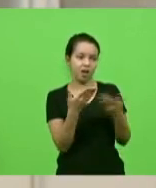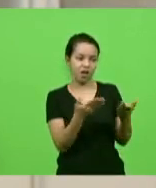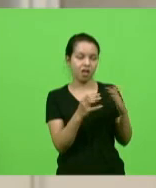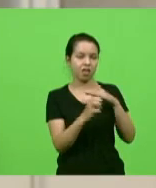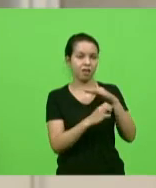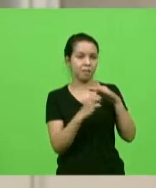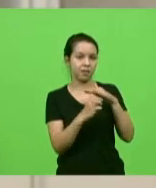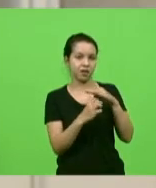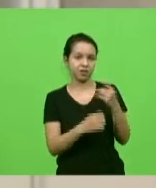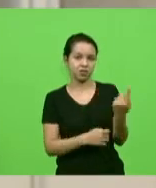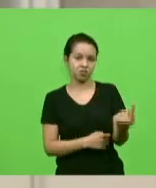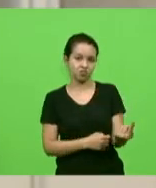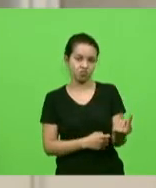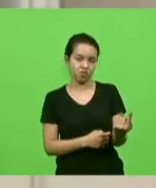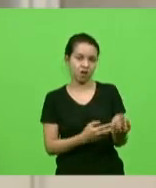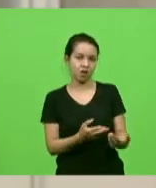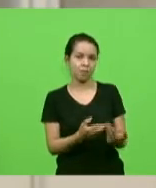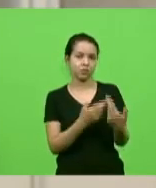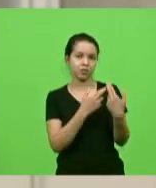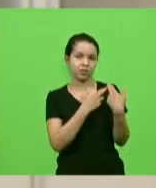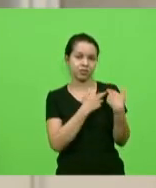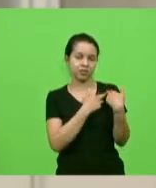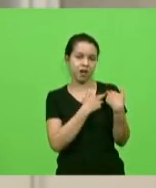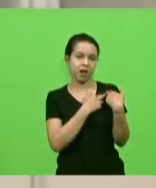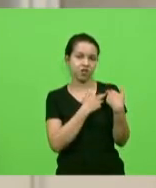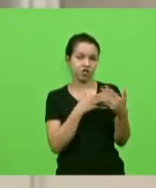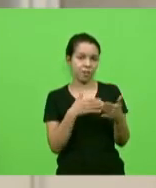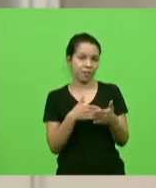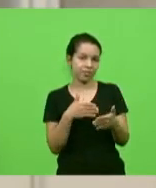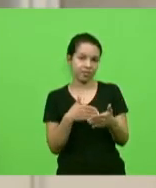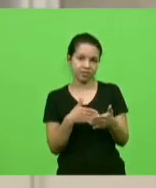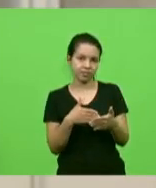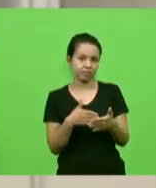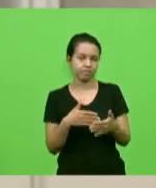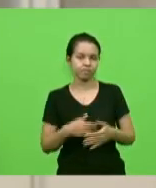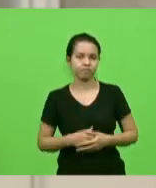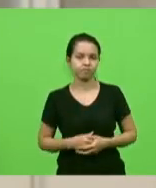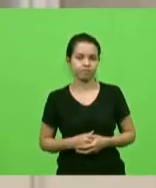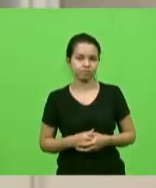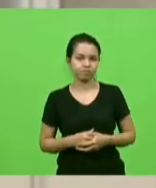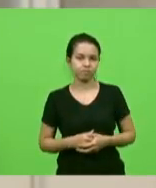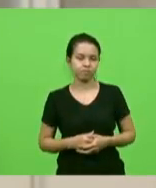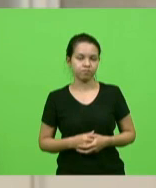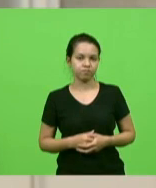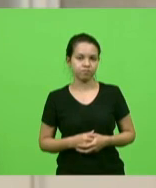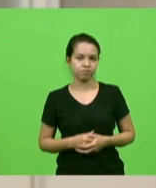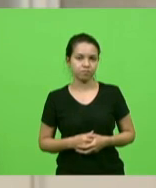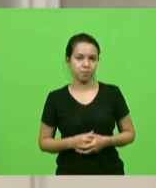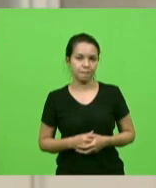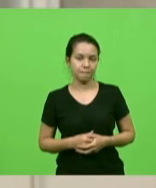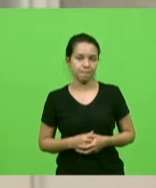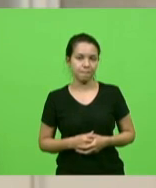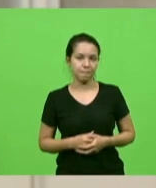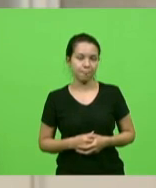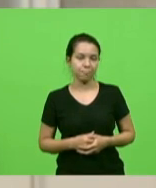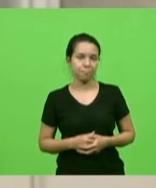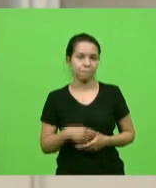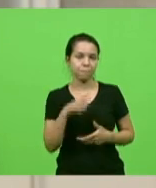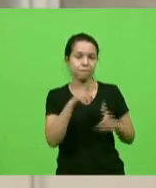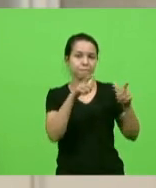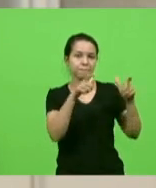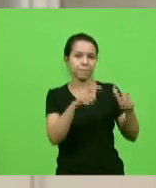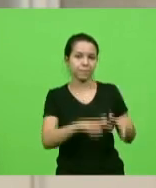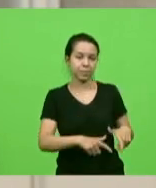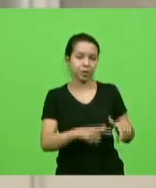uma empresa individual de responsabilidade limitada Eireli sediada no